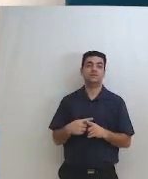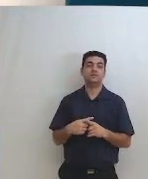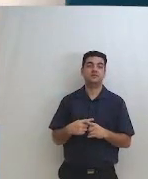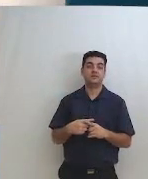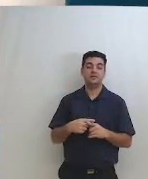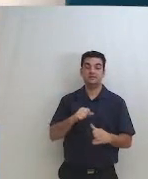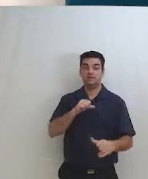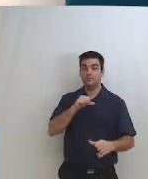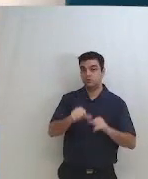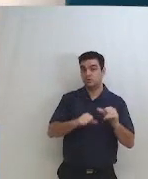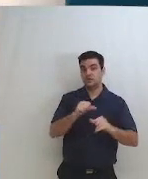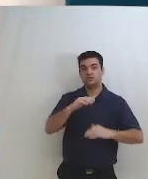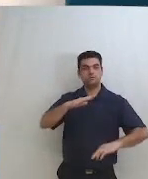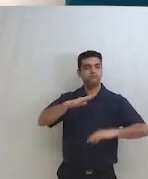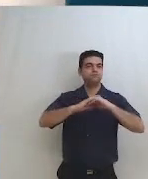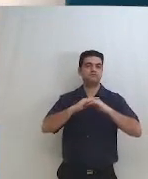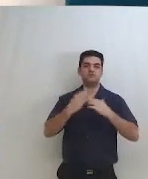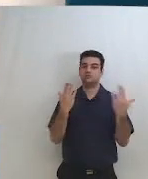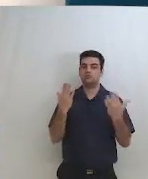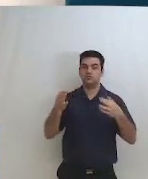de instância.